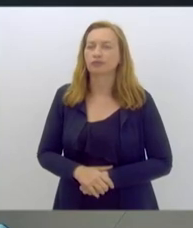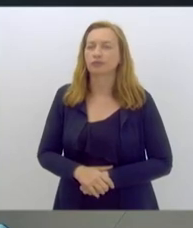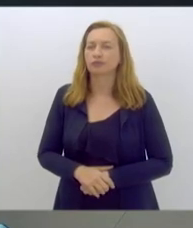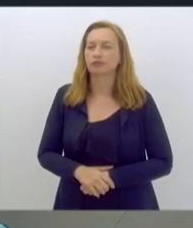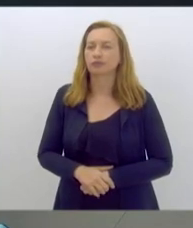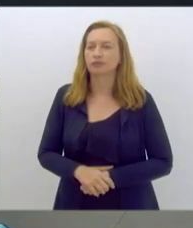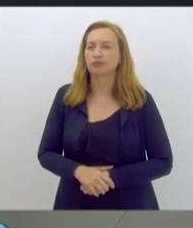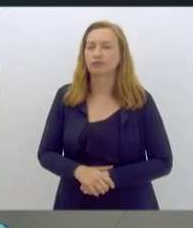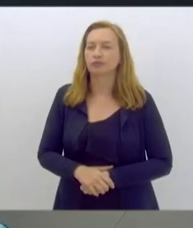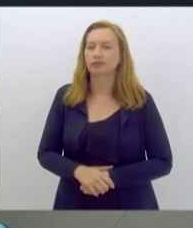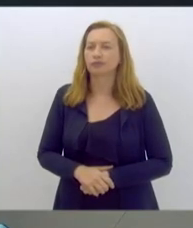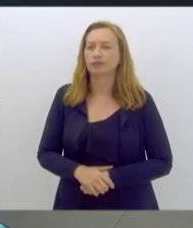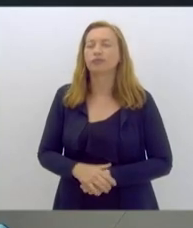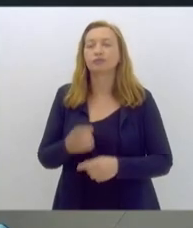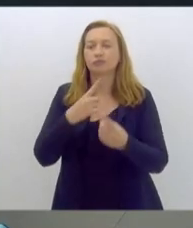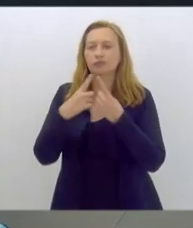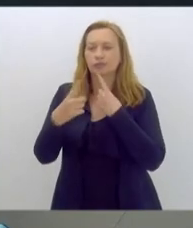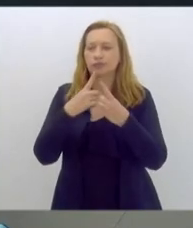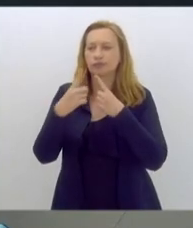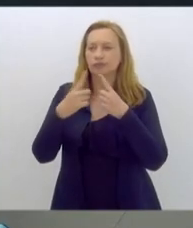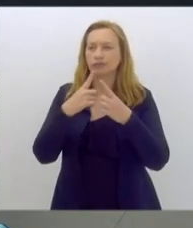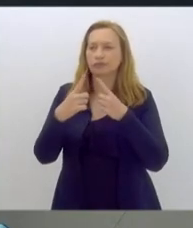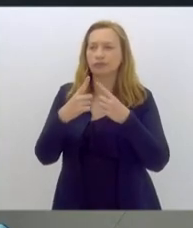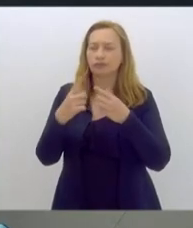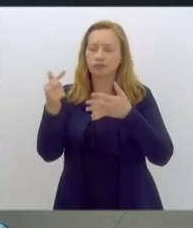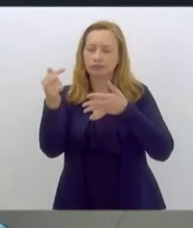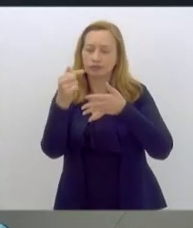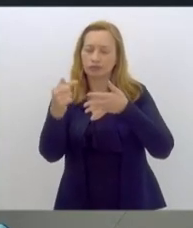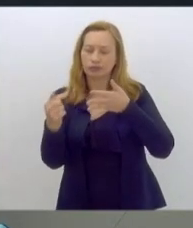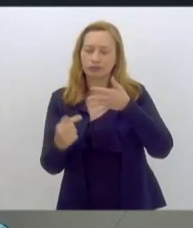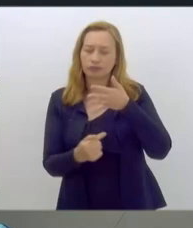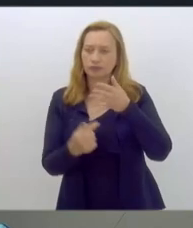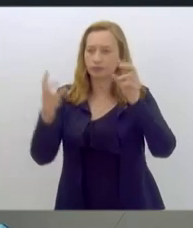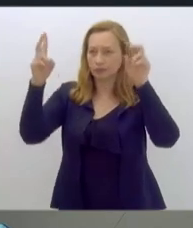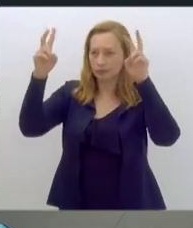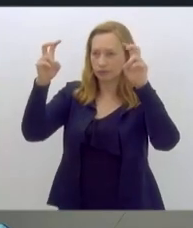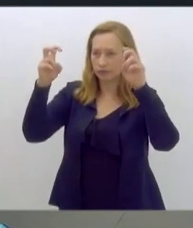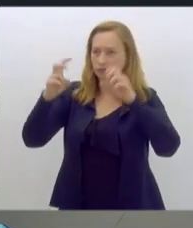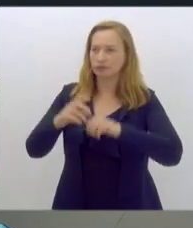a respectiva discussão sobre os seguintes temas meu